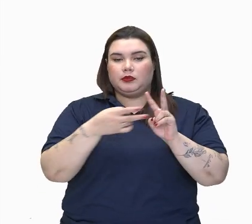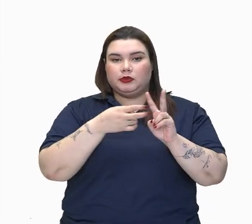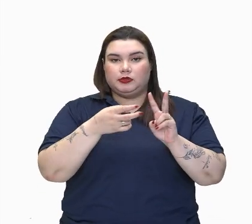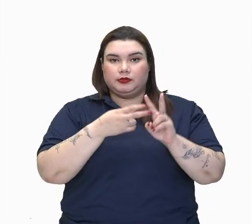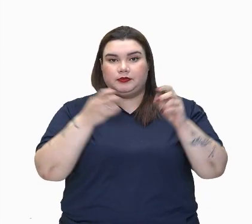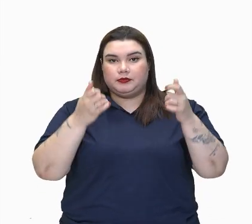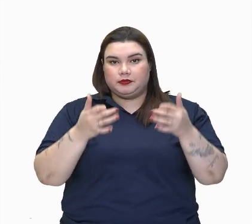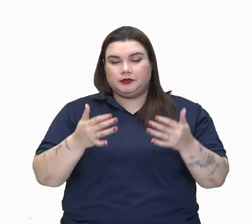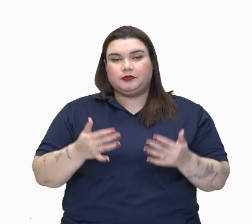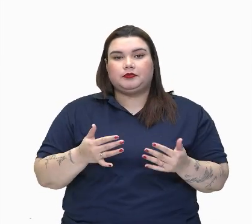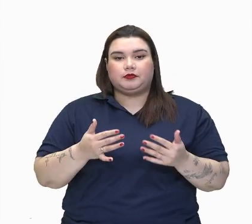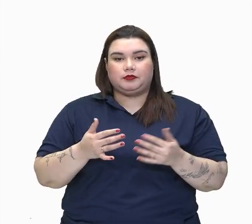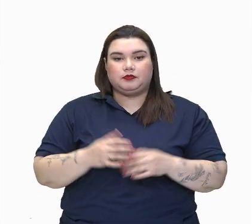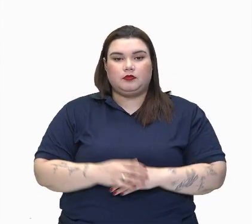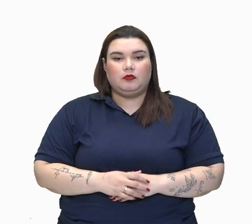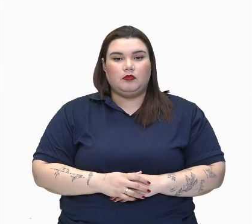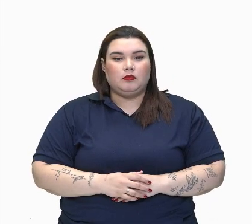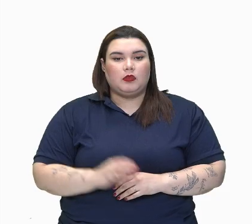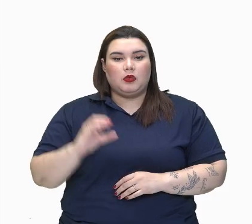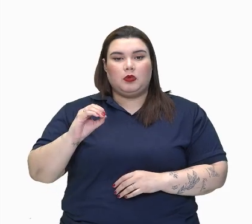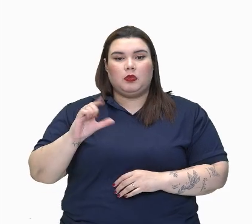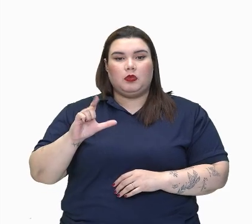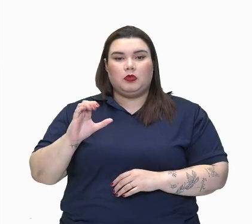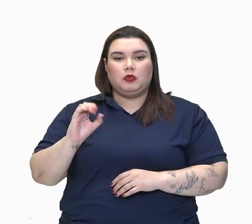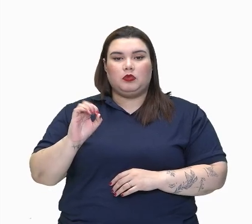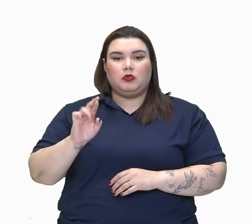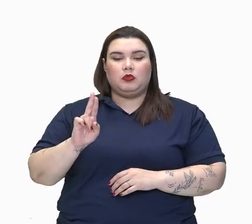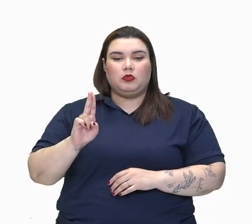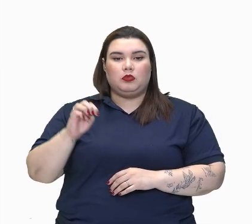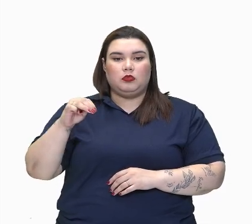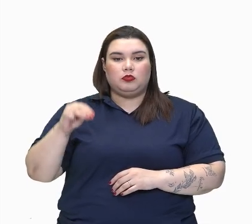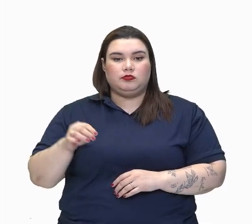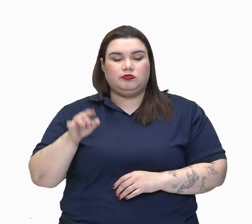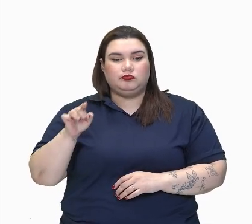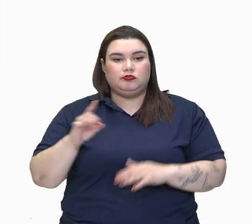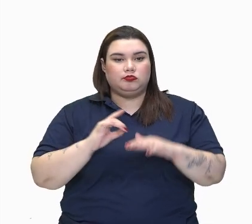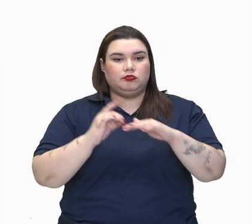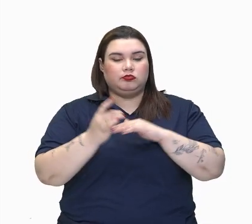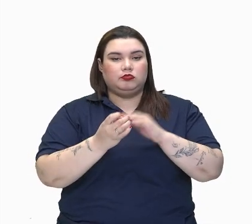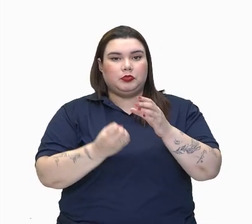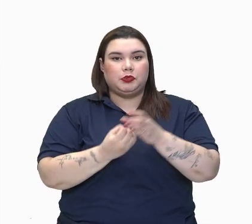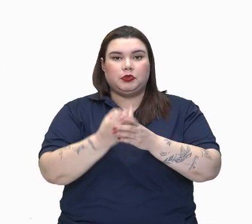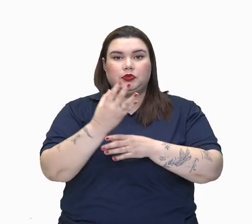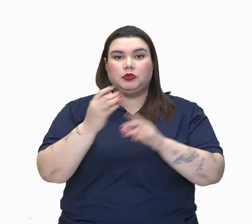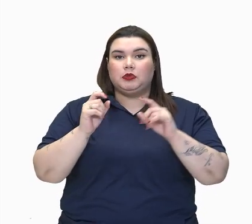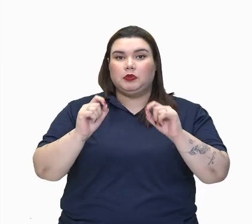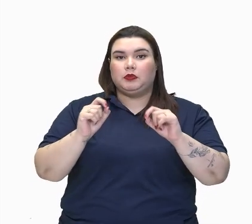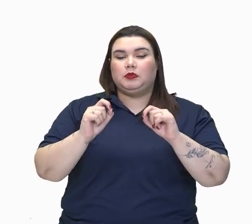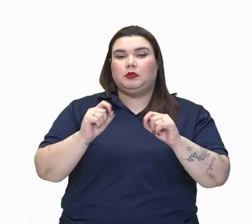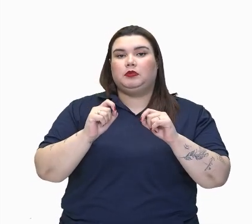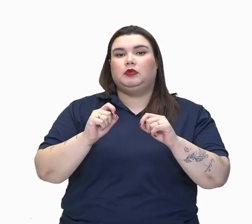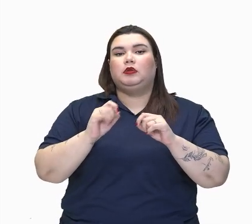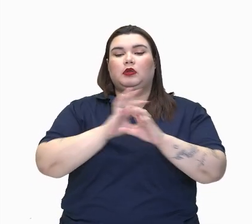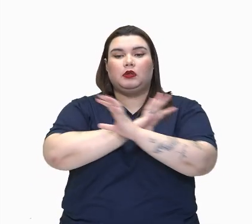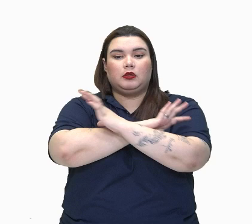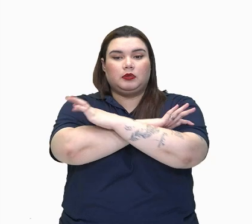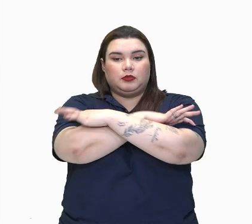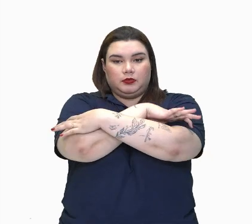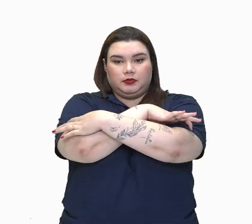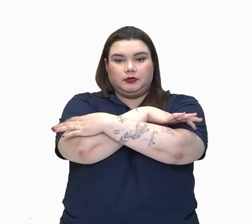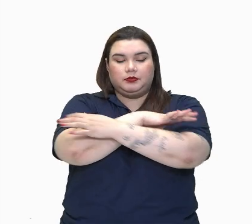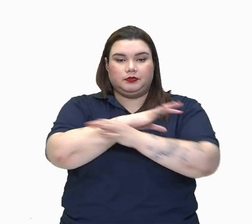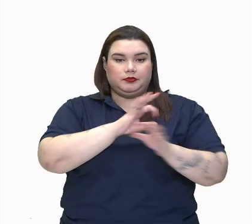Tupi-Guarani. Olorum, o deus criador no candomblé, a divindade que criou o mundo,